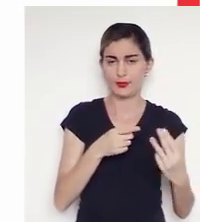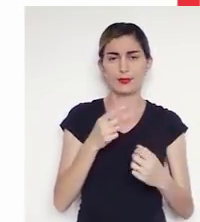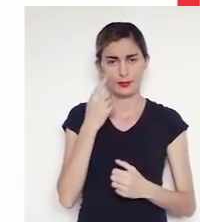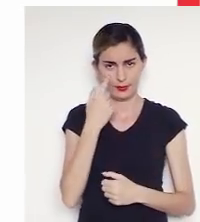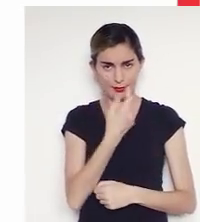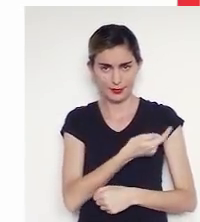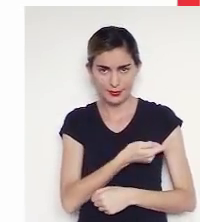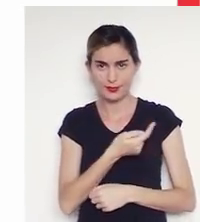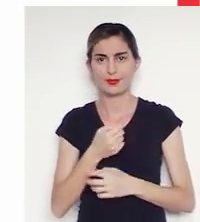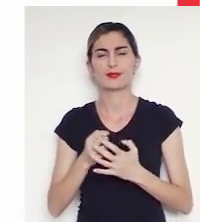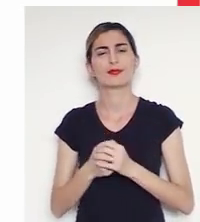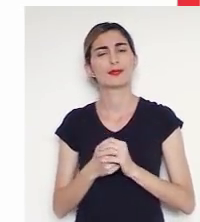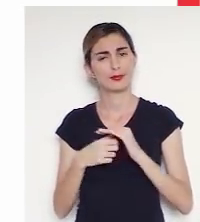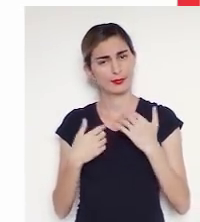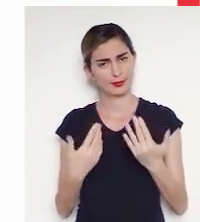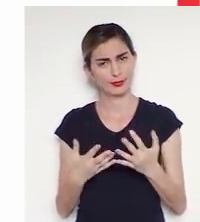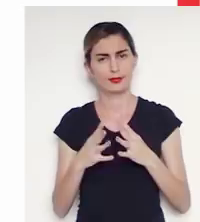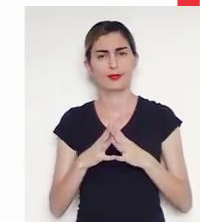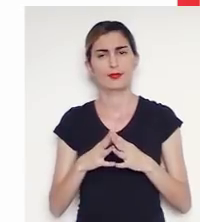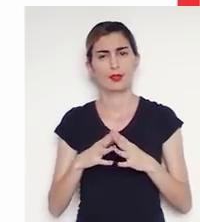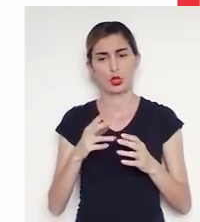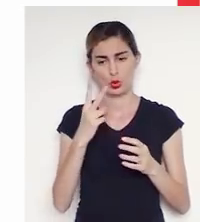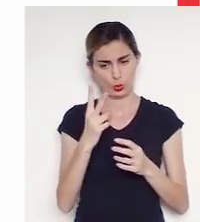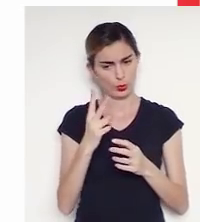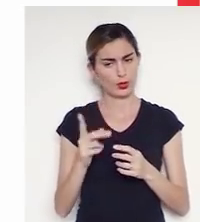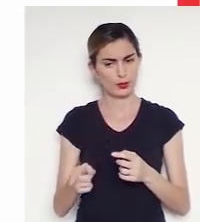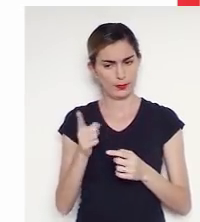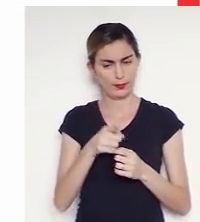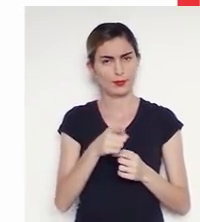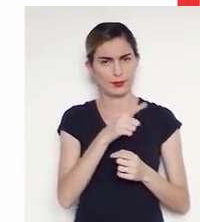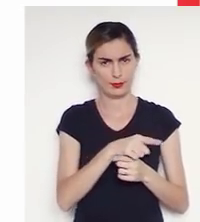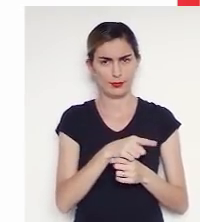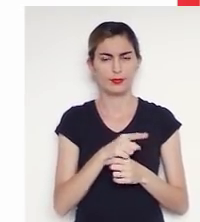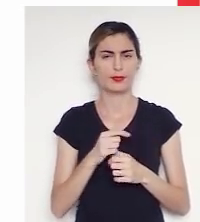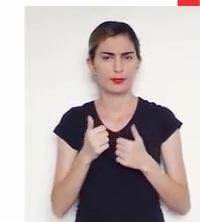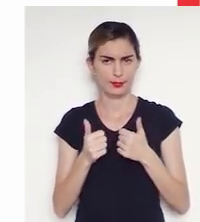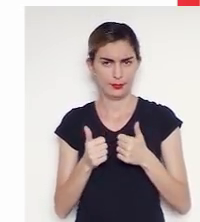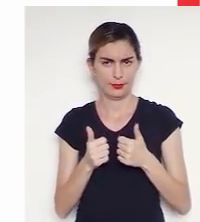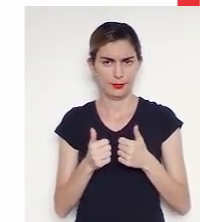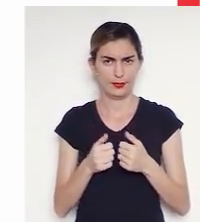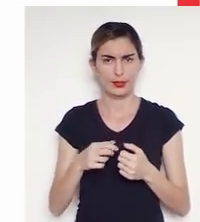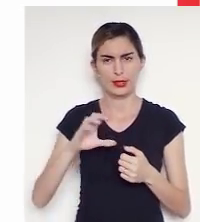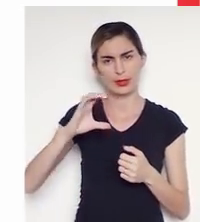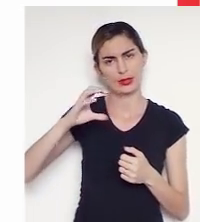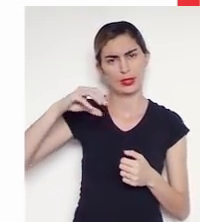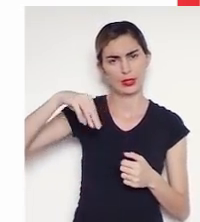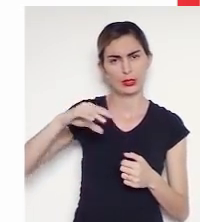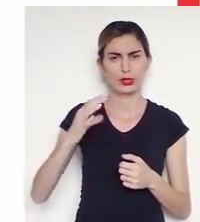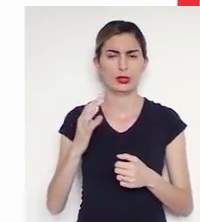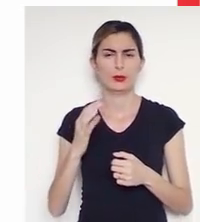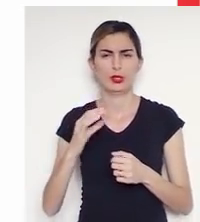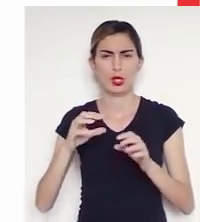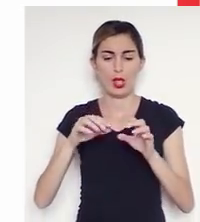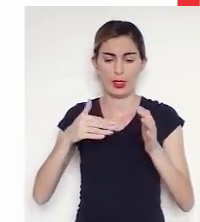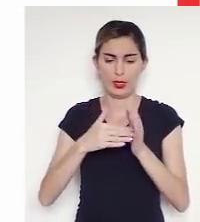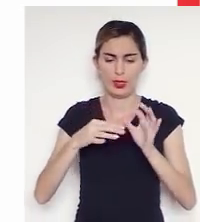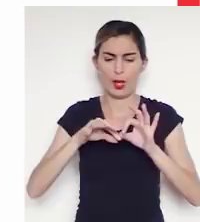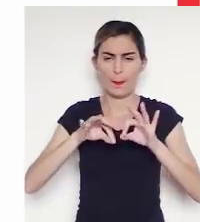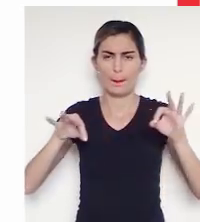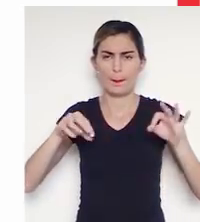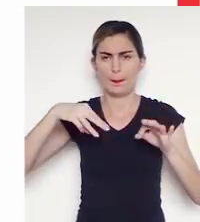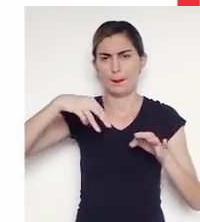lá. Isso. Foram duas casas. Confere. De centímetro até